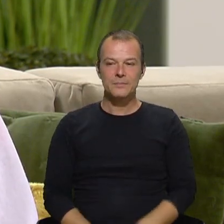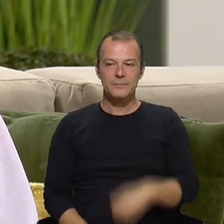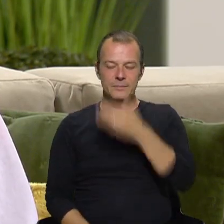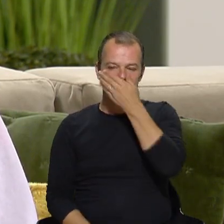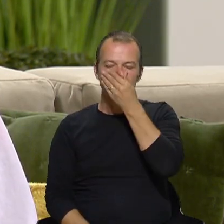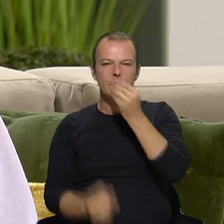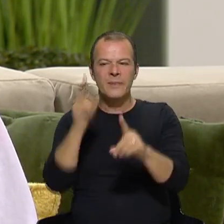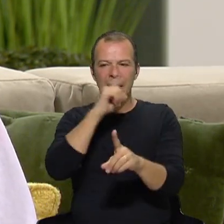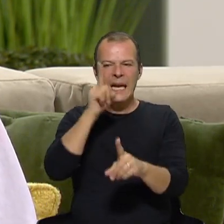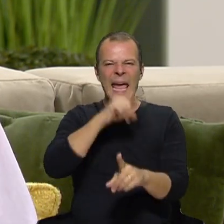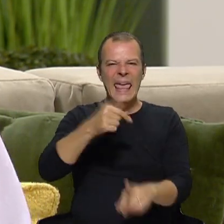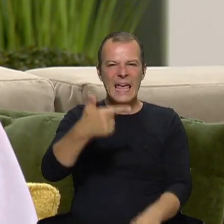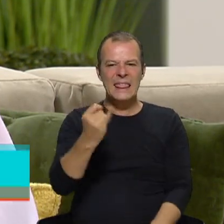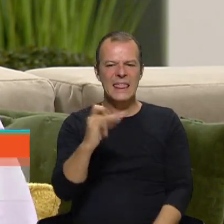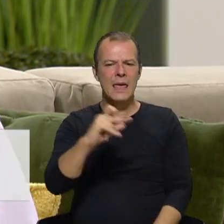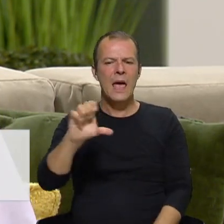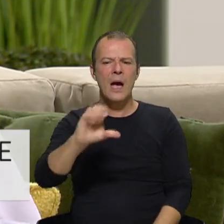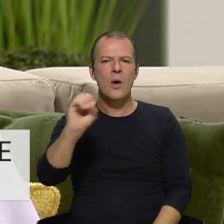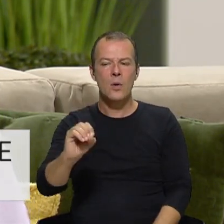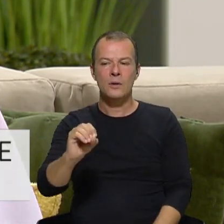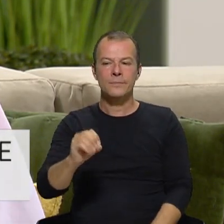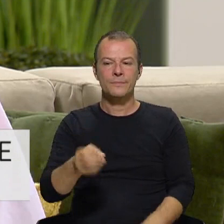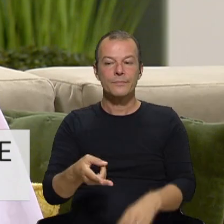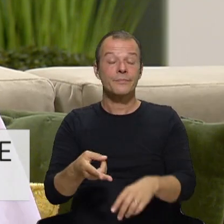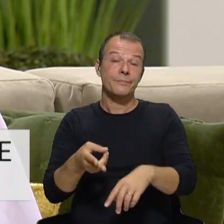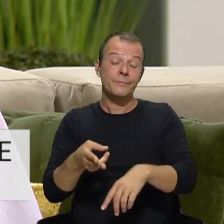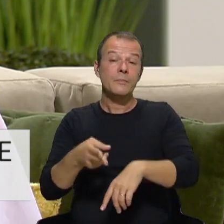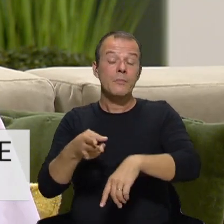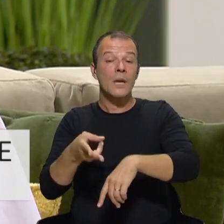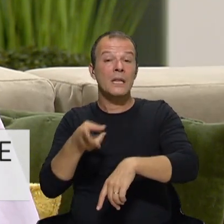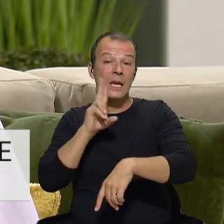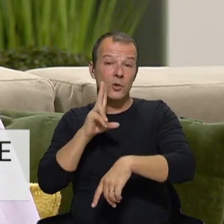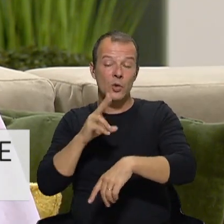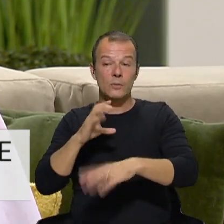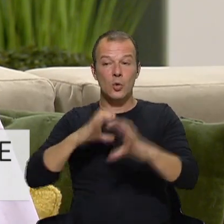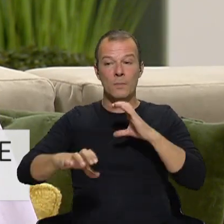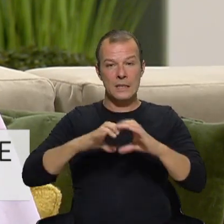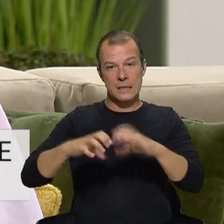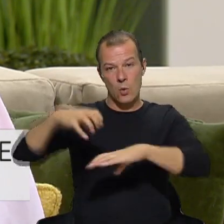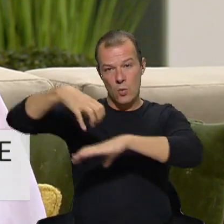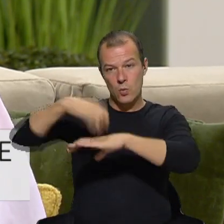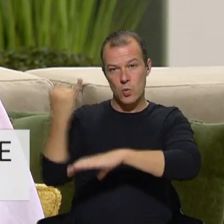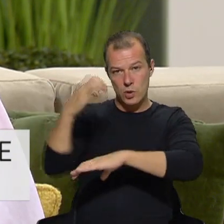E quem é o Tiago? É o teu amigo? O Tiago é o nosso diretor de comunicação do Instituto Piaget de Almada.